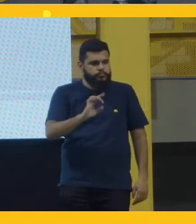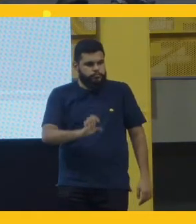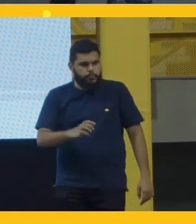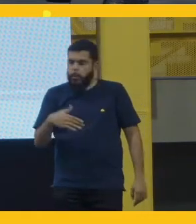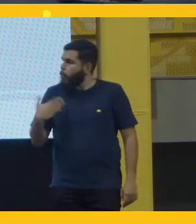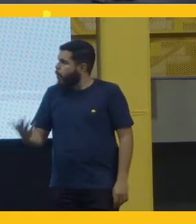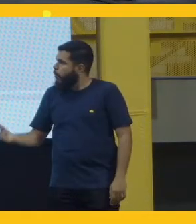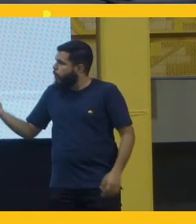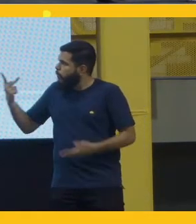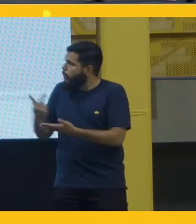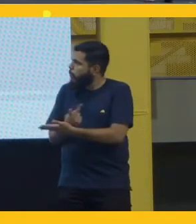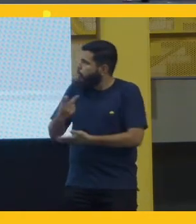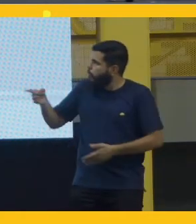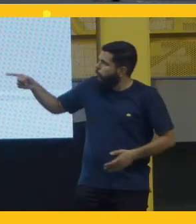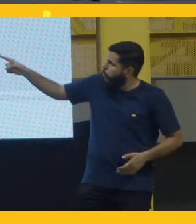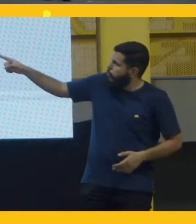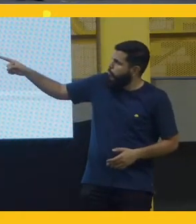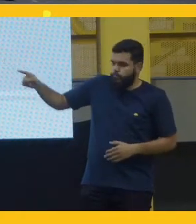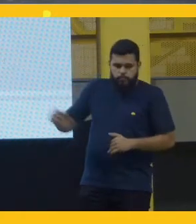espalhamento?